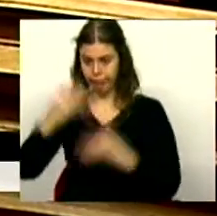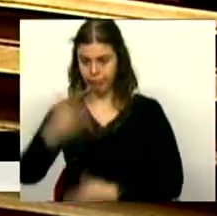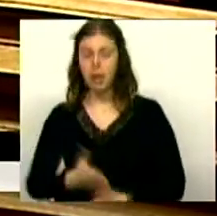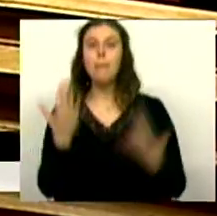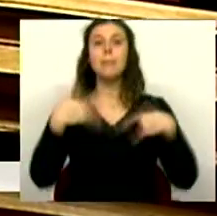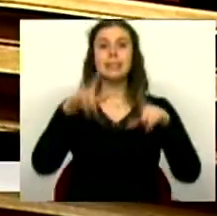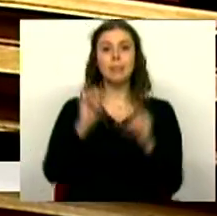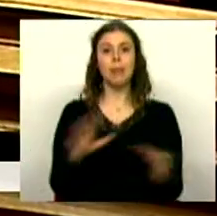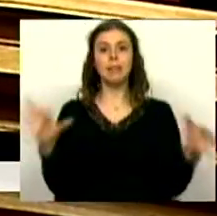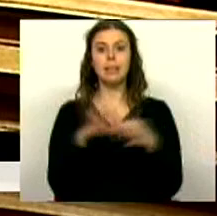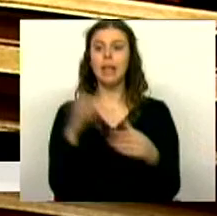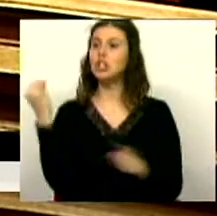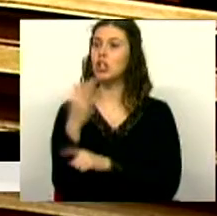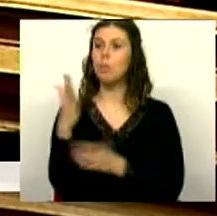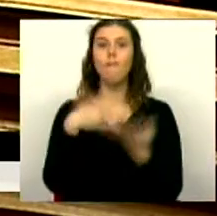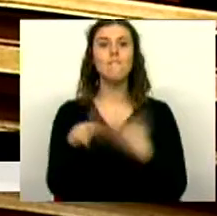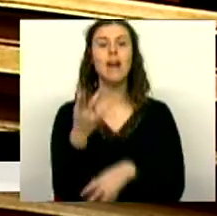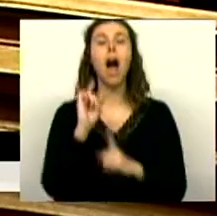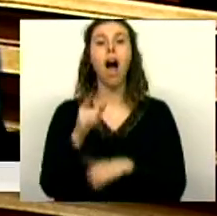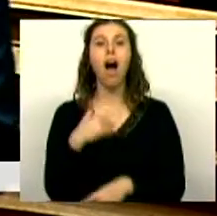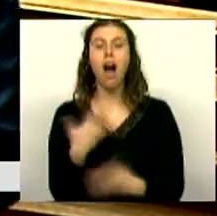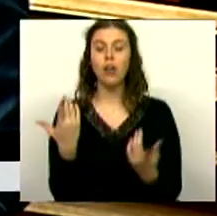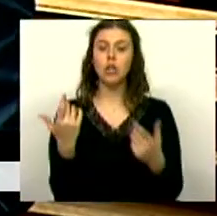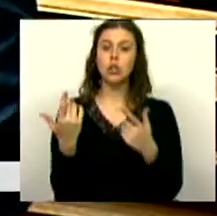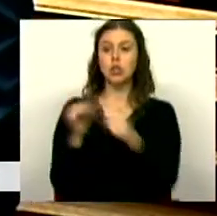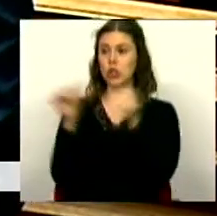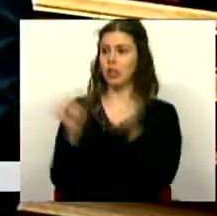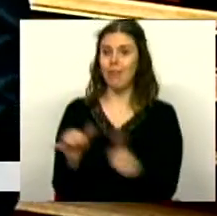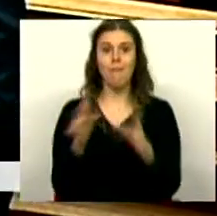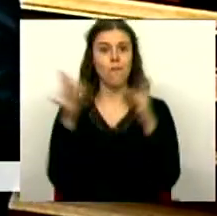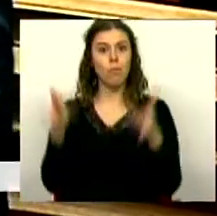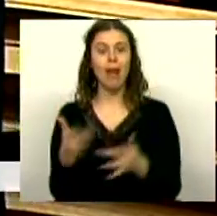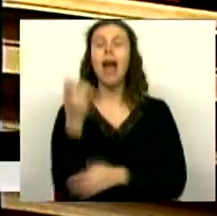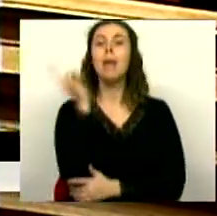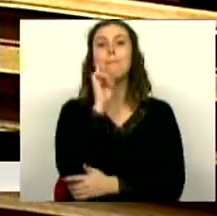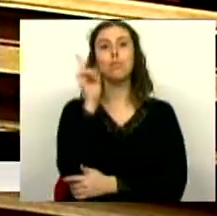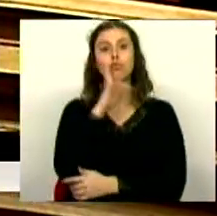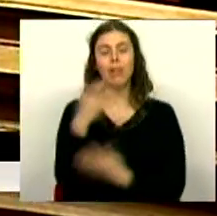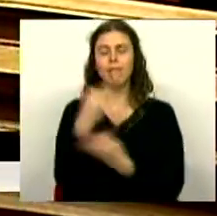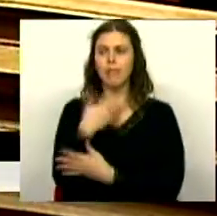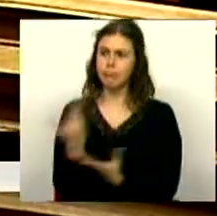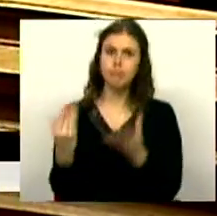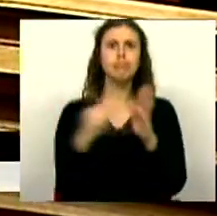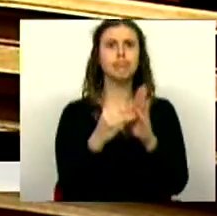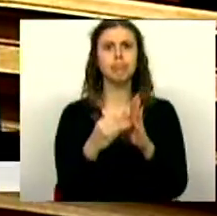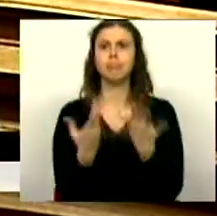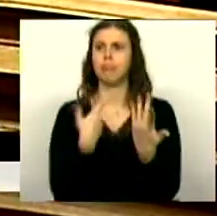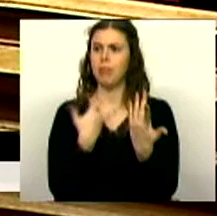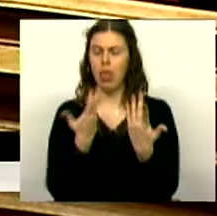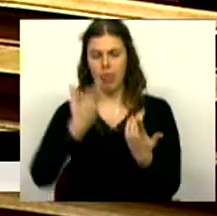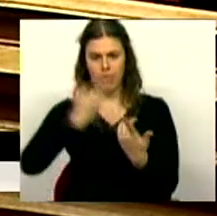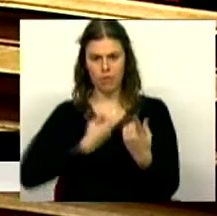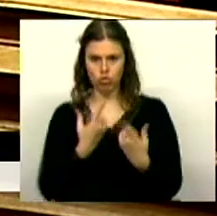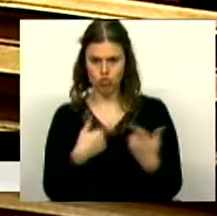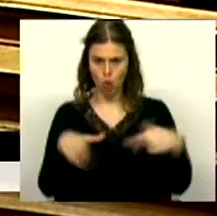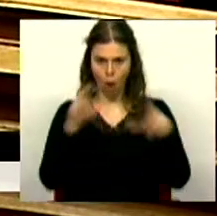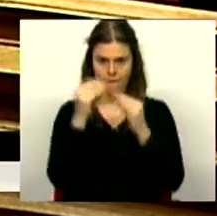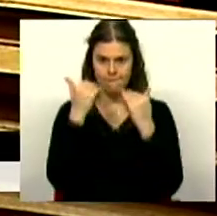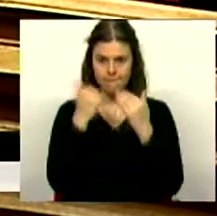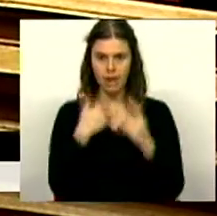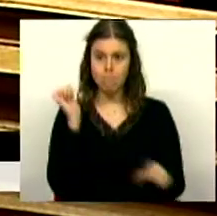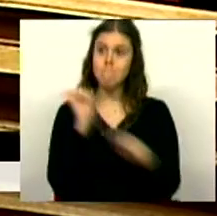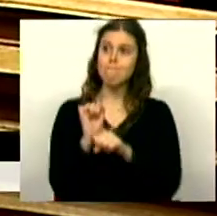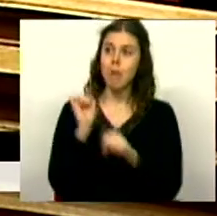também, a nível dos crimes praticados através do sistema informático, é importante ter presente que é necessária a introdução de novos deveres de informação, de deveres de